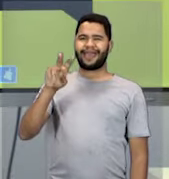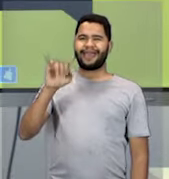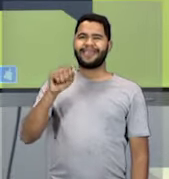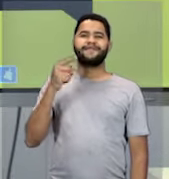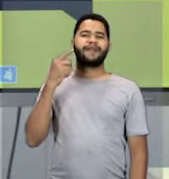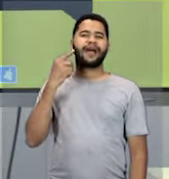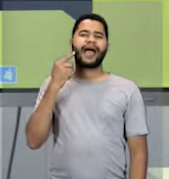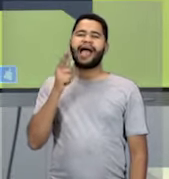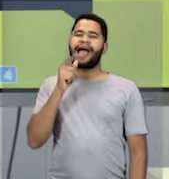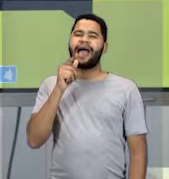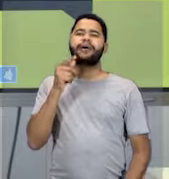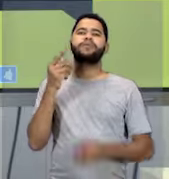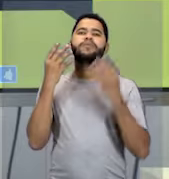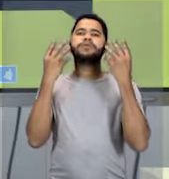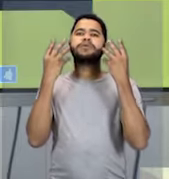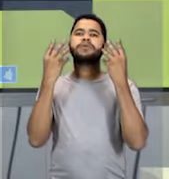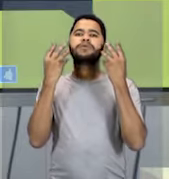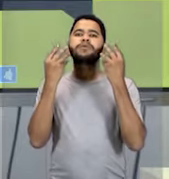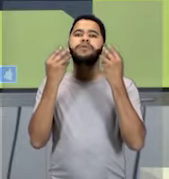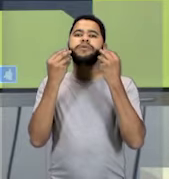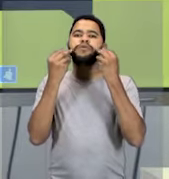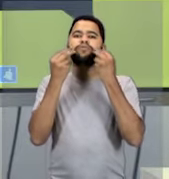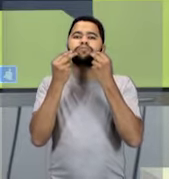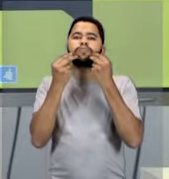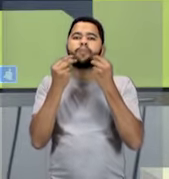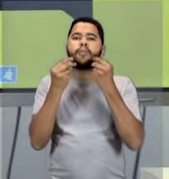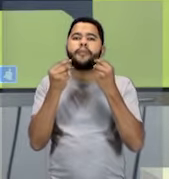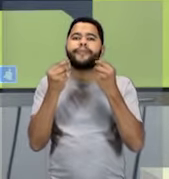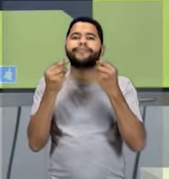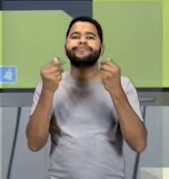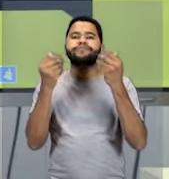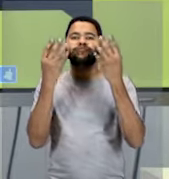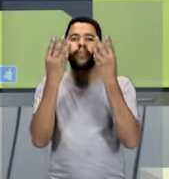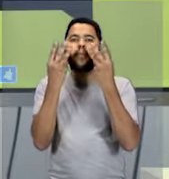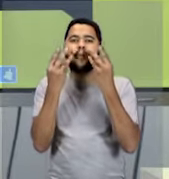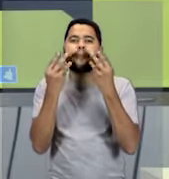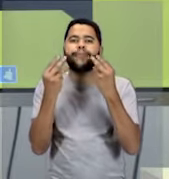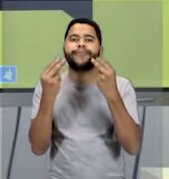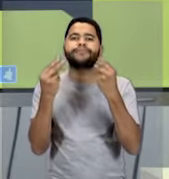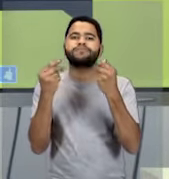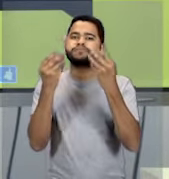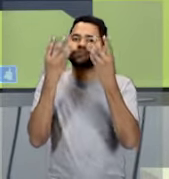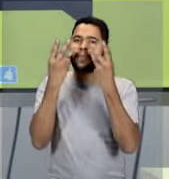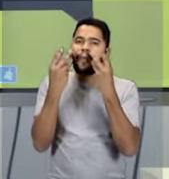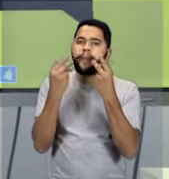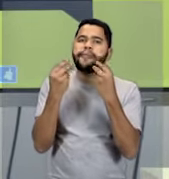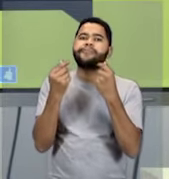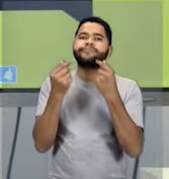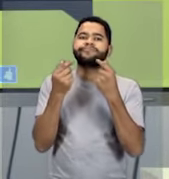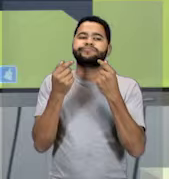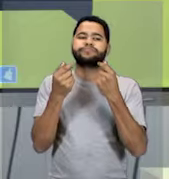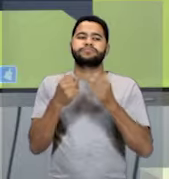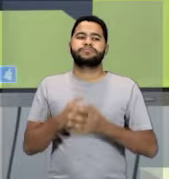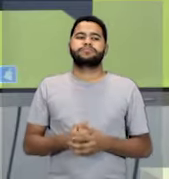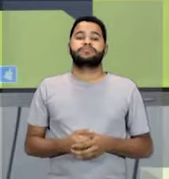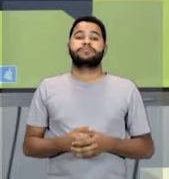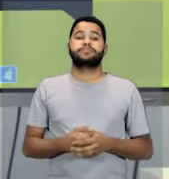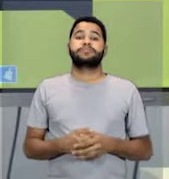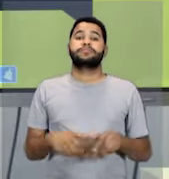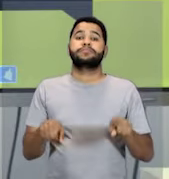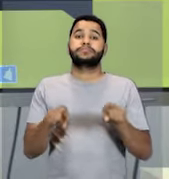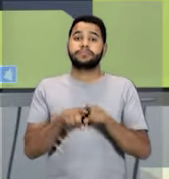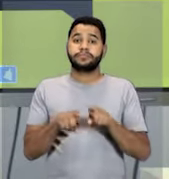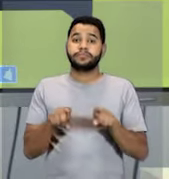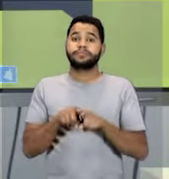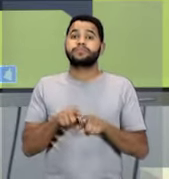saliva, que tem enzimas que vão começar a se misturarem com os alimentos. E